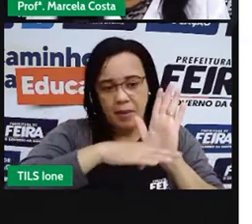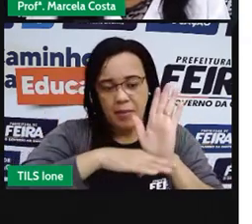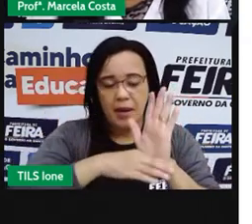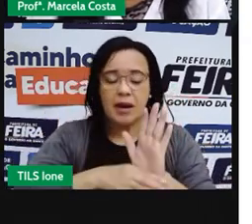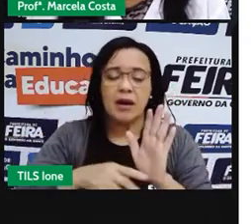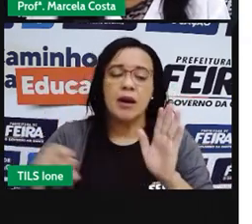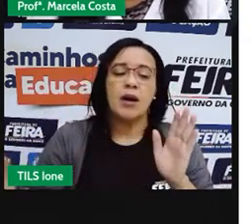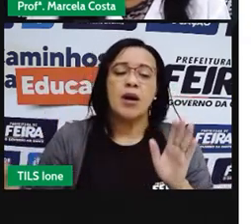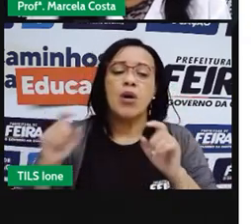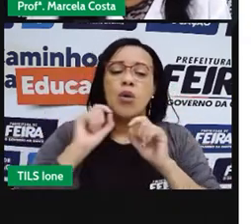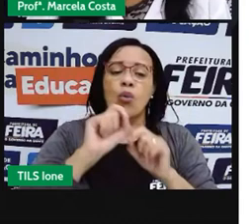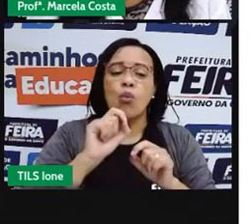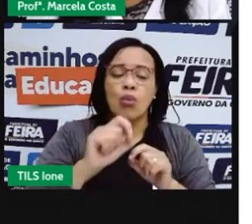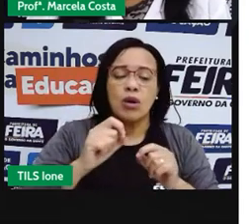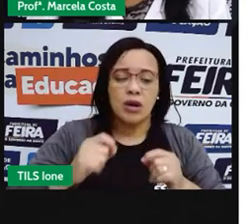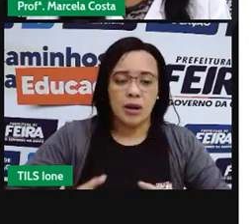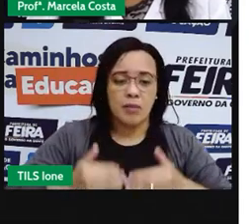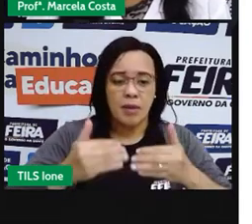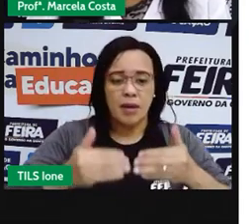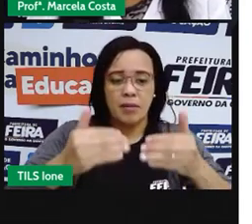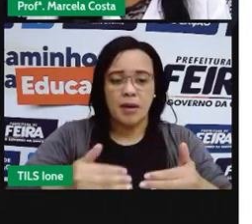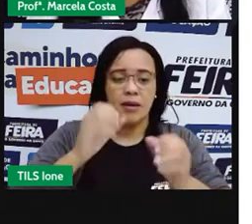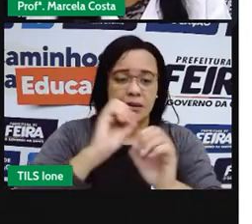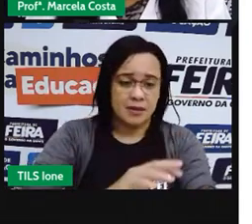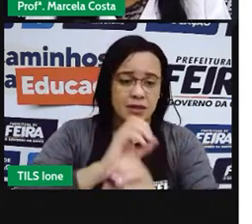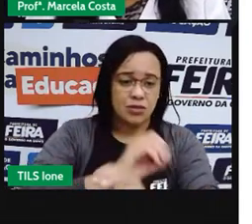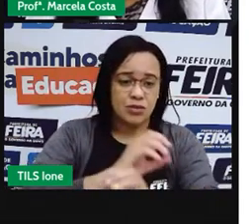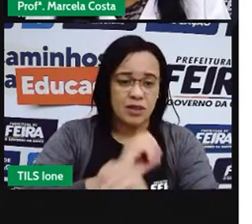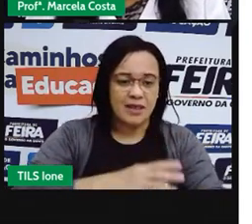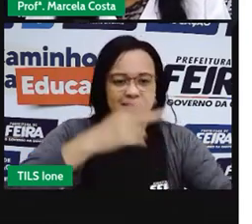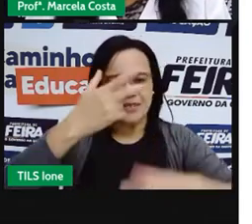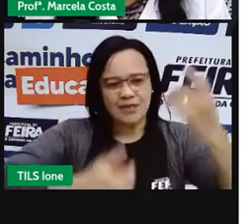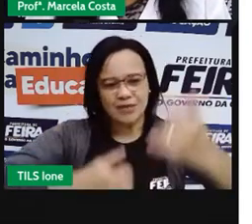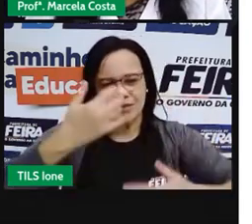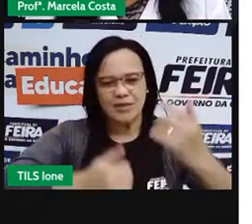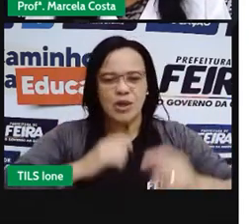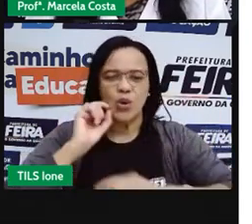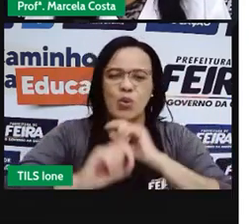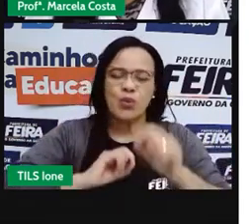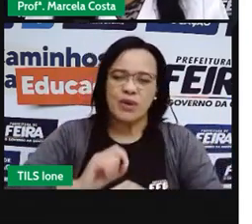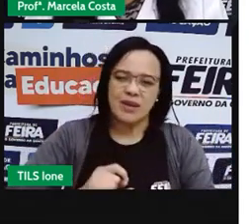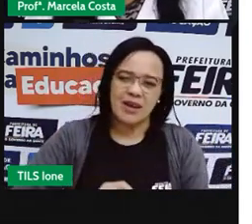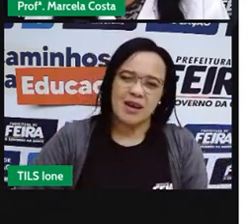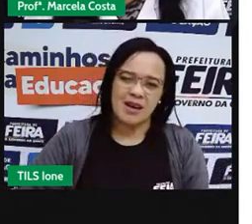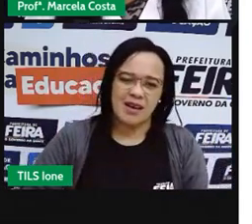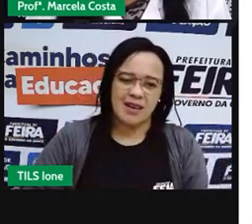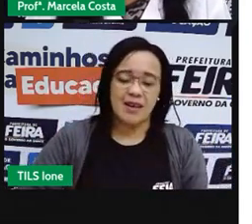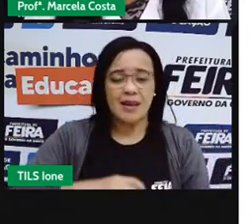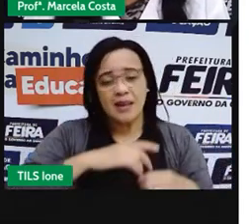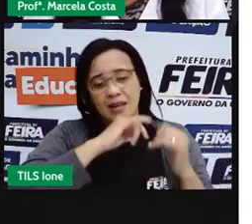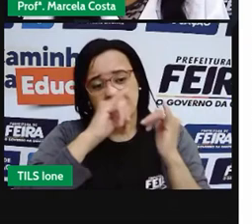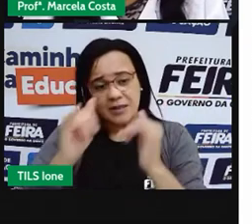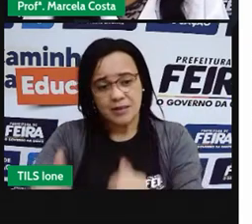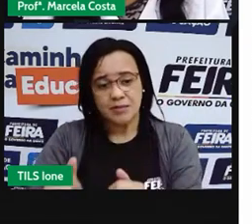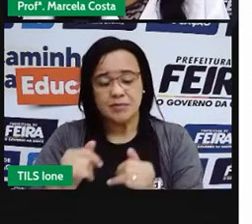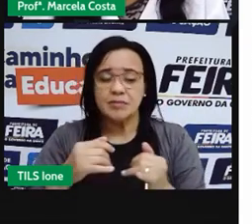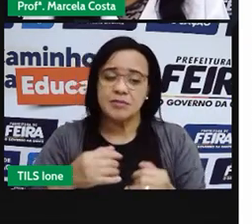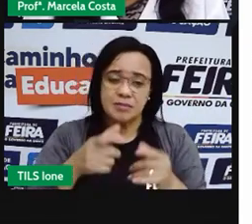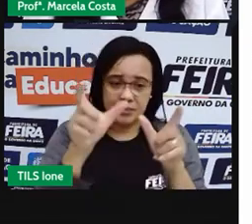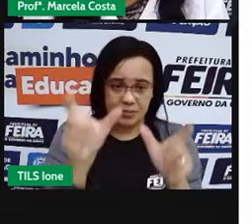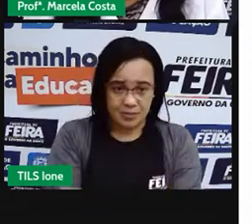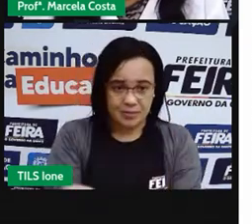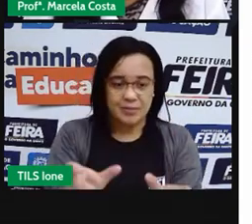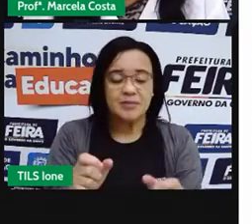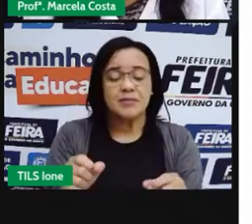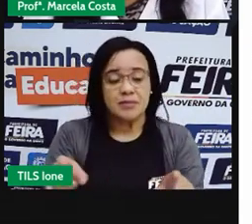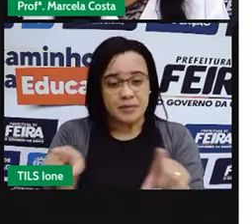Educação, Cultura e UNEP, que é o programa Conte para mim. E lá tem muitos materiais para